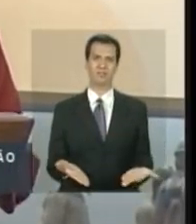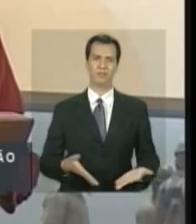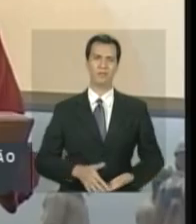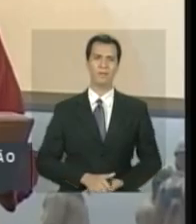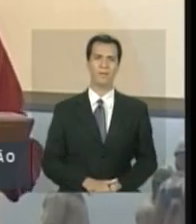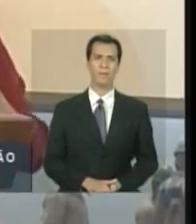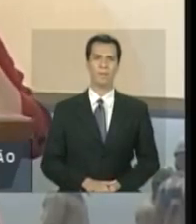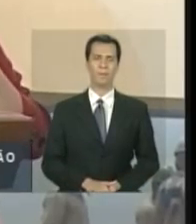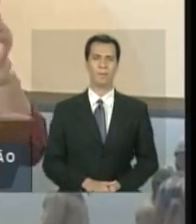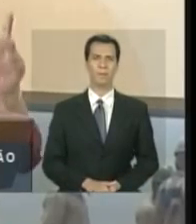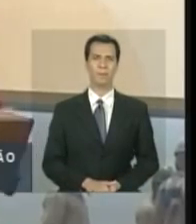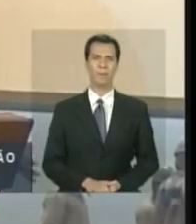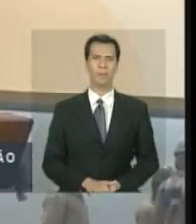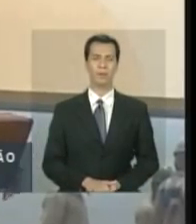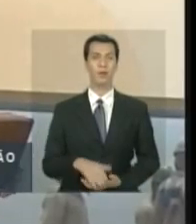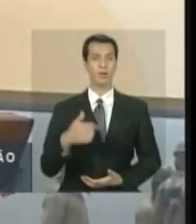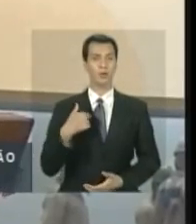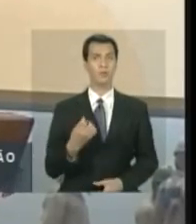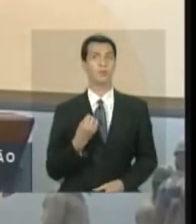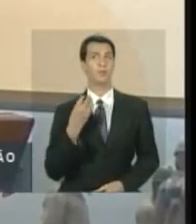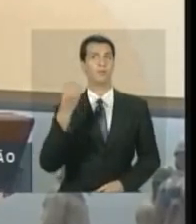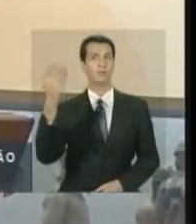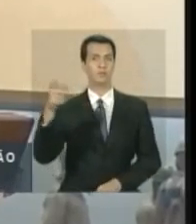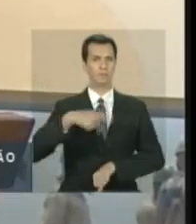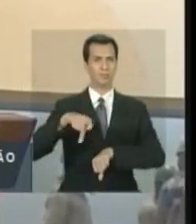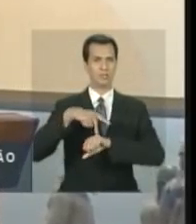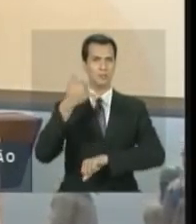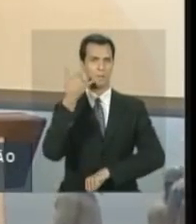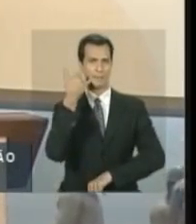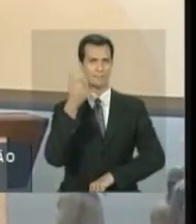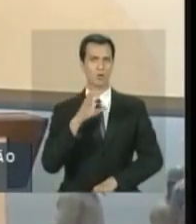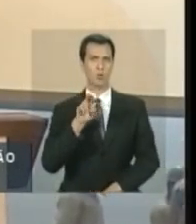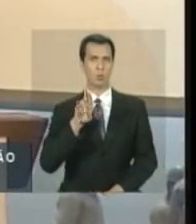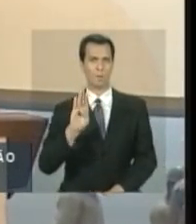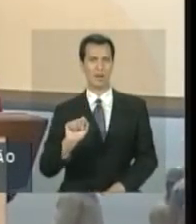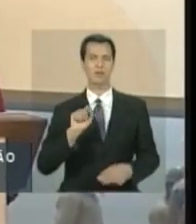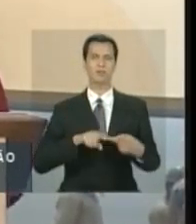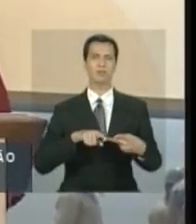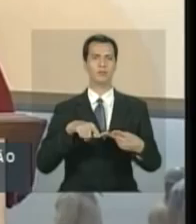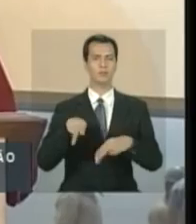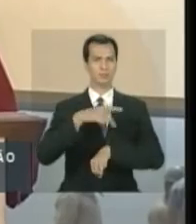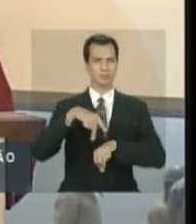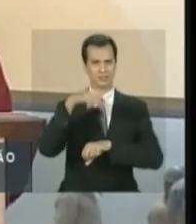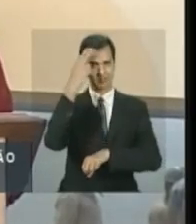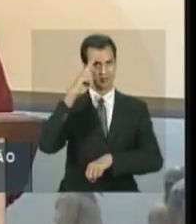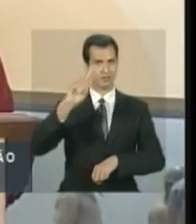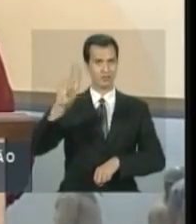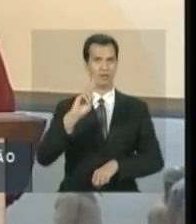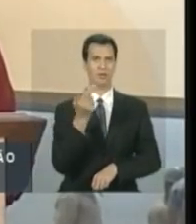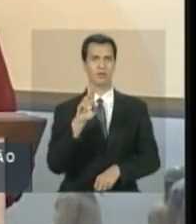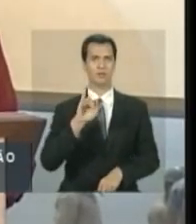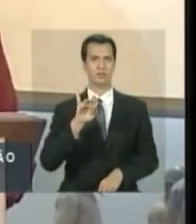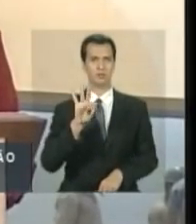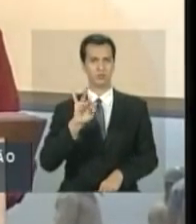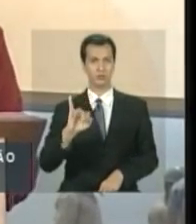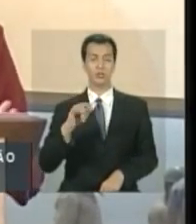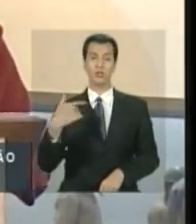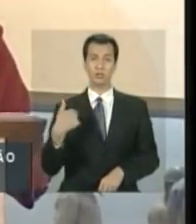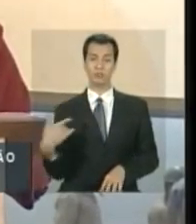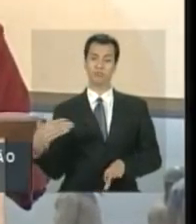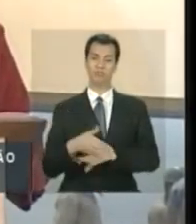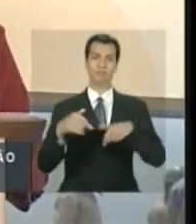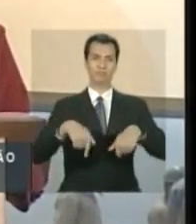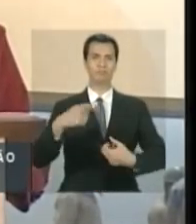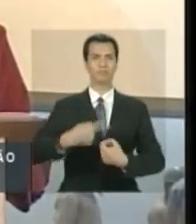ter, antes da minha viagem a Cuba e ao Haiti, parado aqui, porque